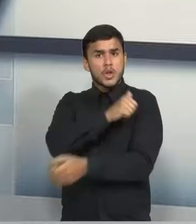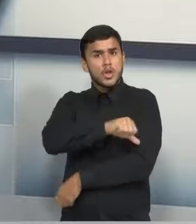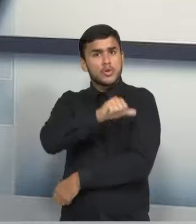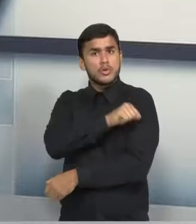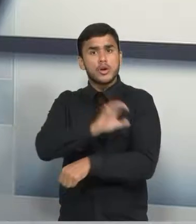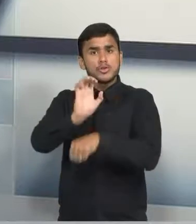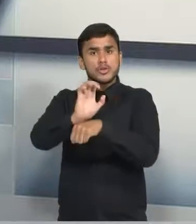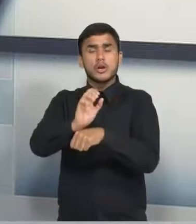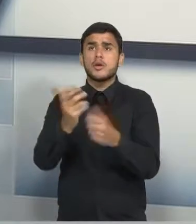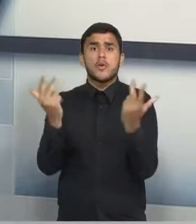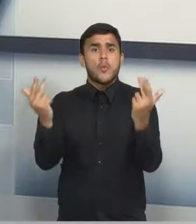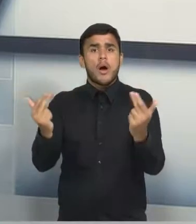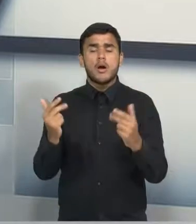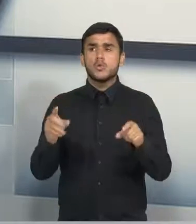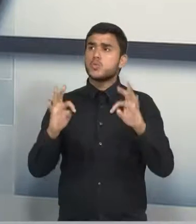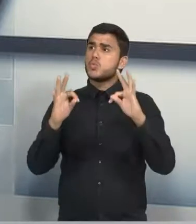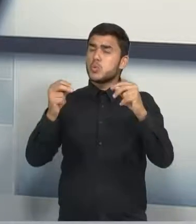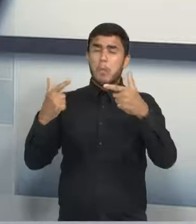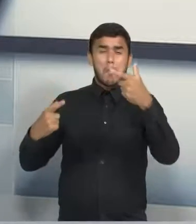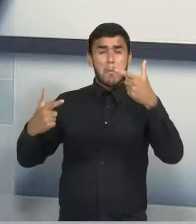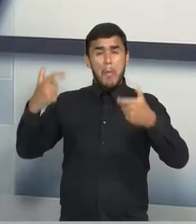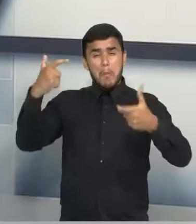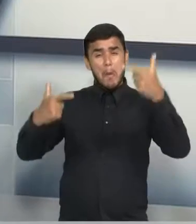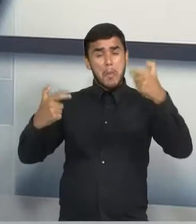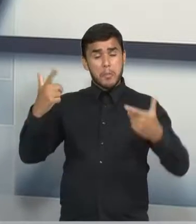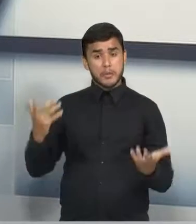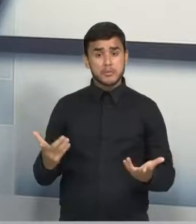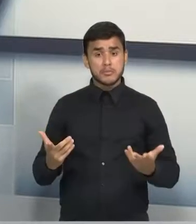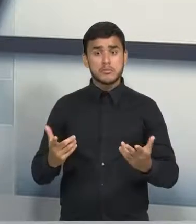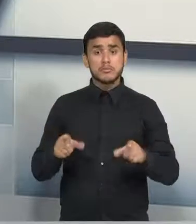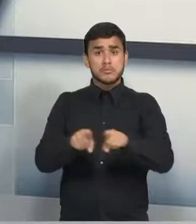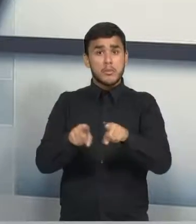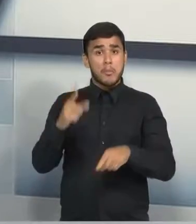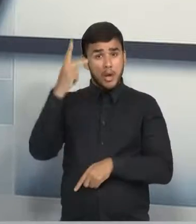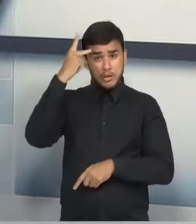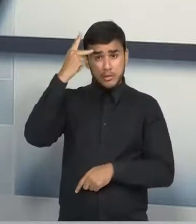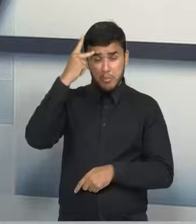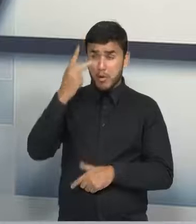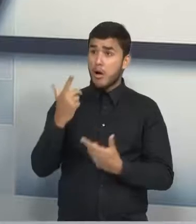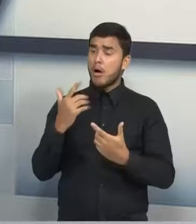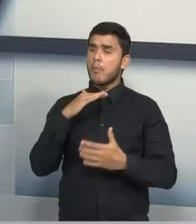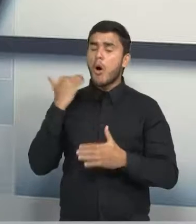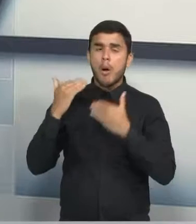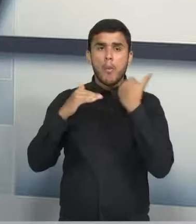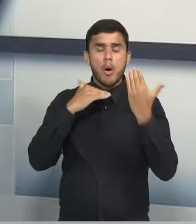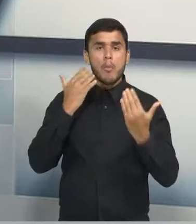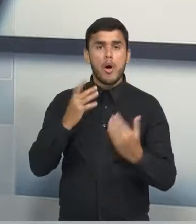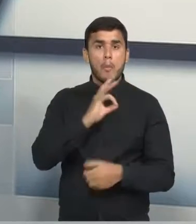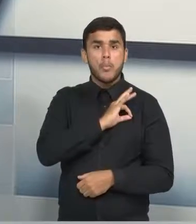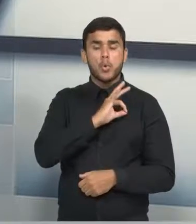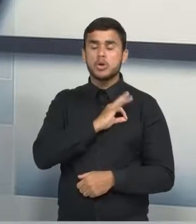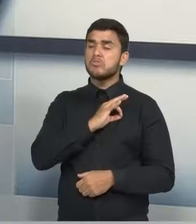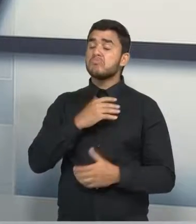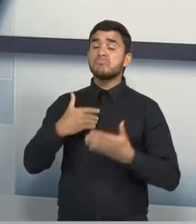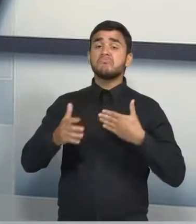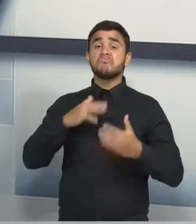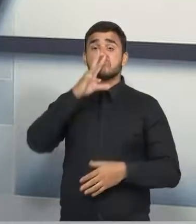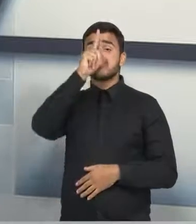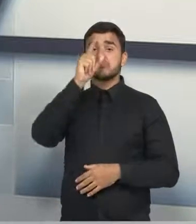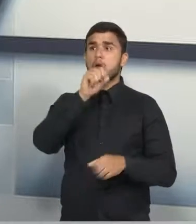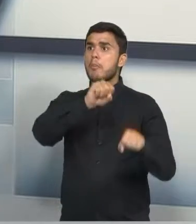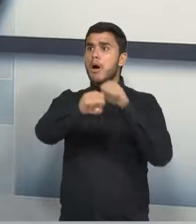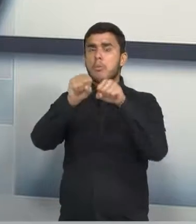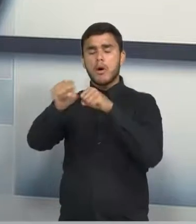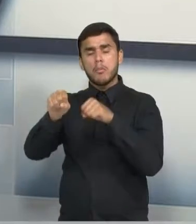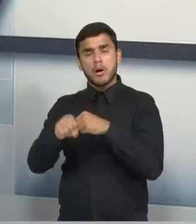amarela, um tiroteio. Em São Paulo, o número de pessoas que estão sendo mortas pela polícia é fora do normal. No próprio Rio de